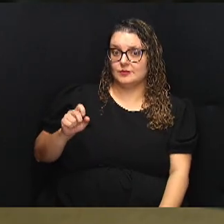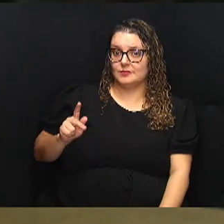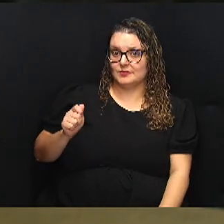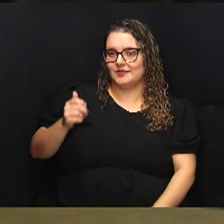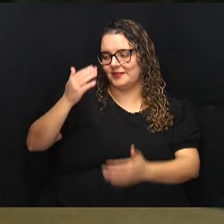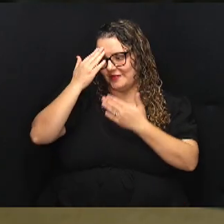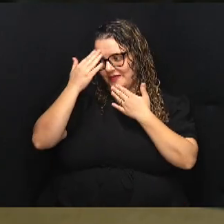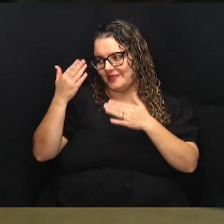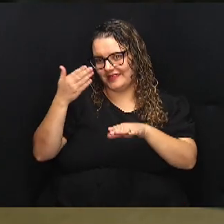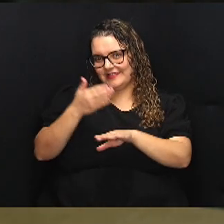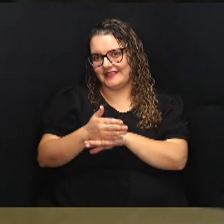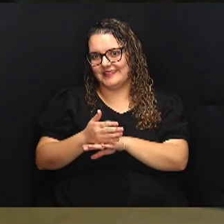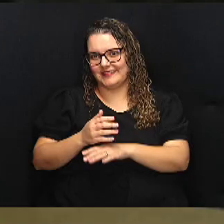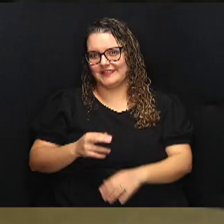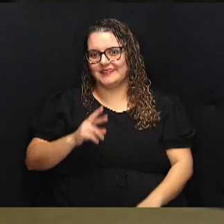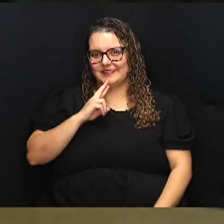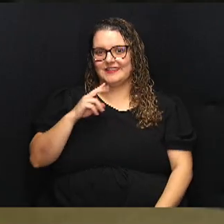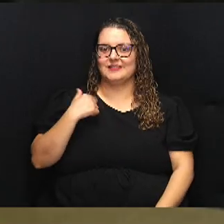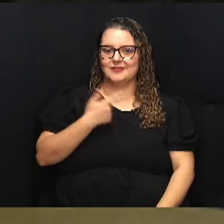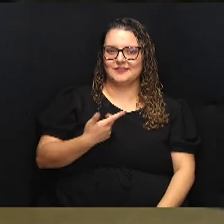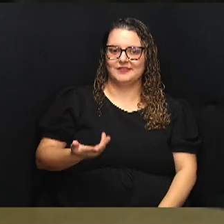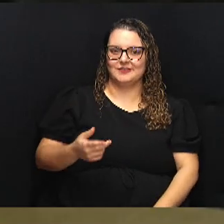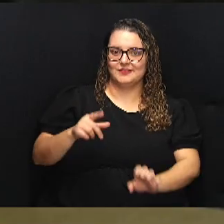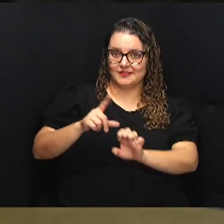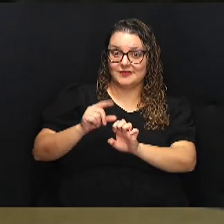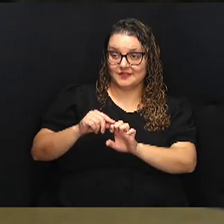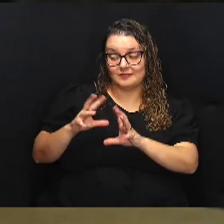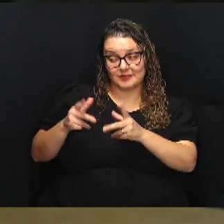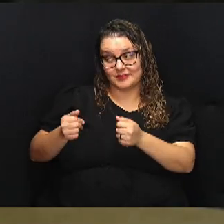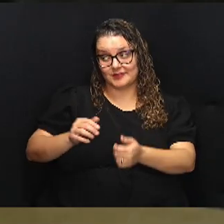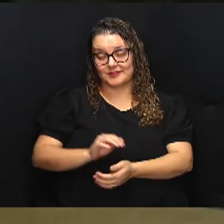sua participação. Responde para a gente, empreender é para todos?